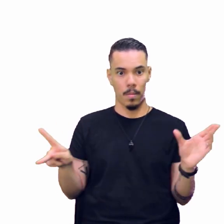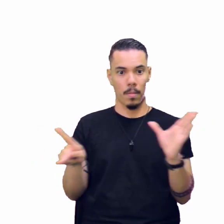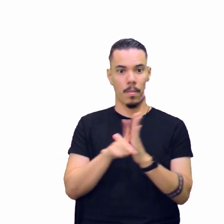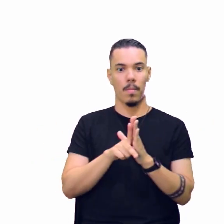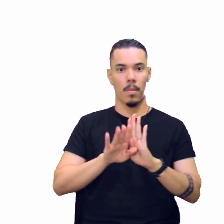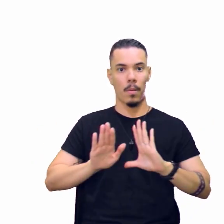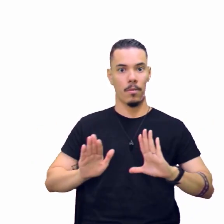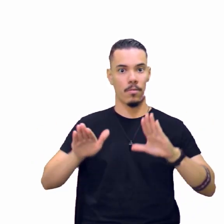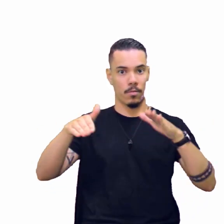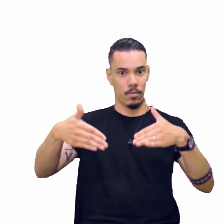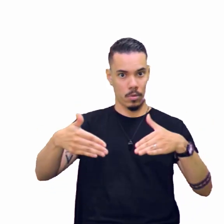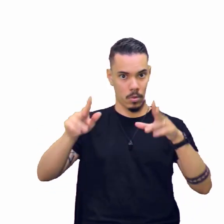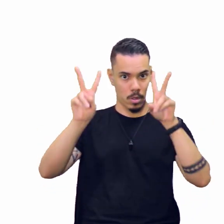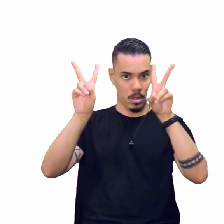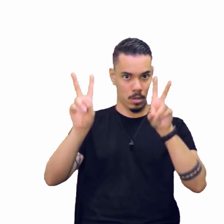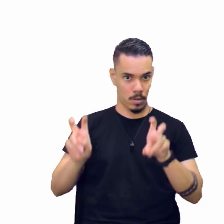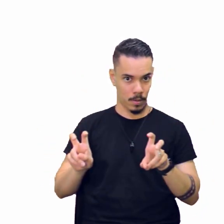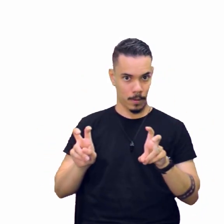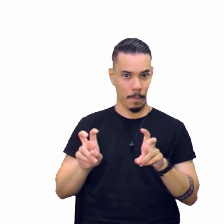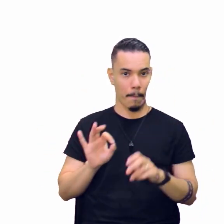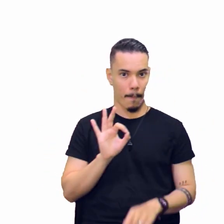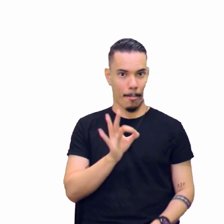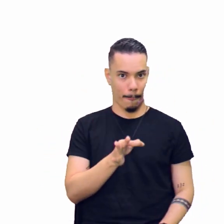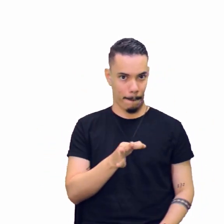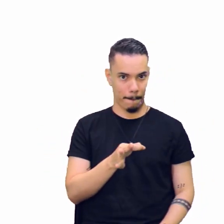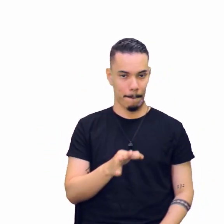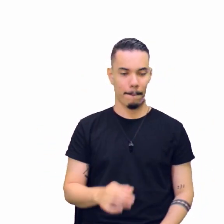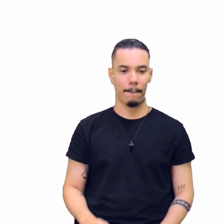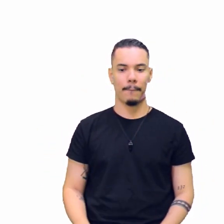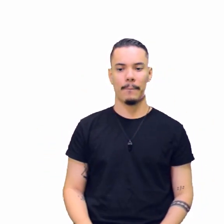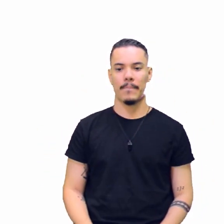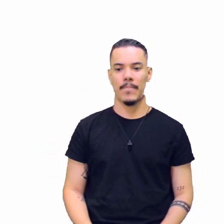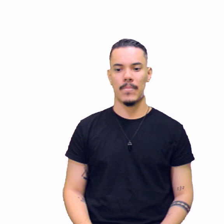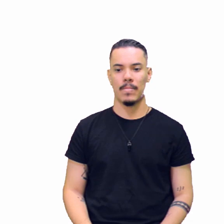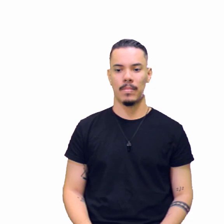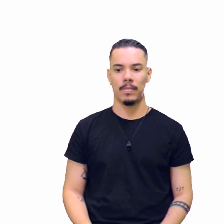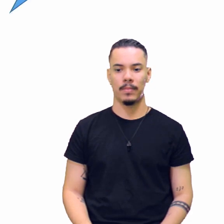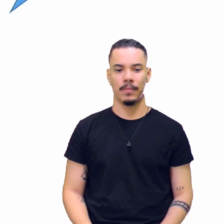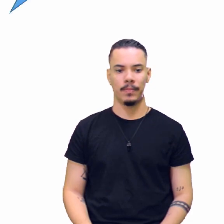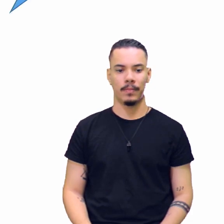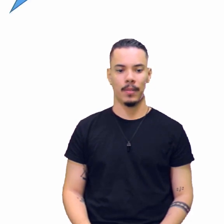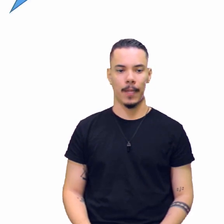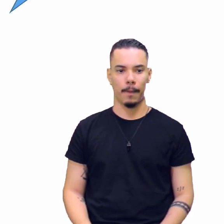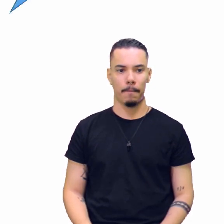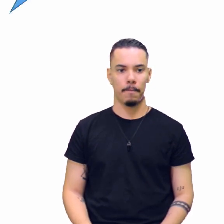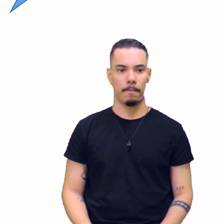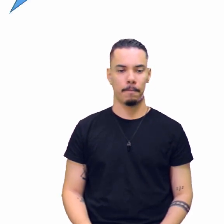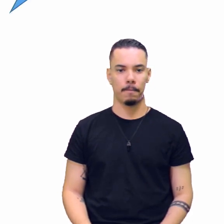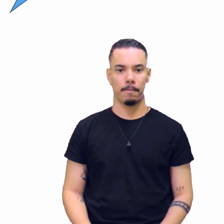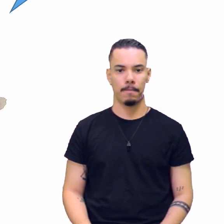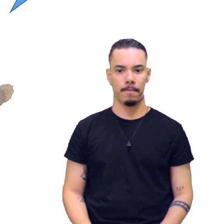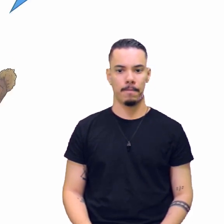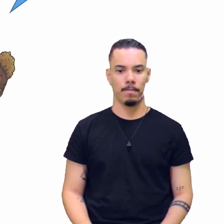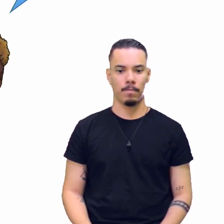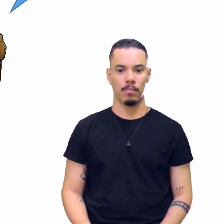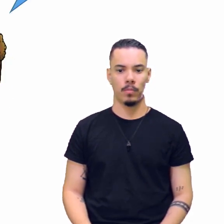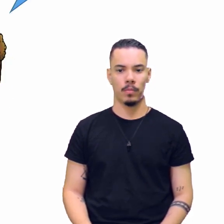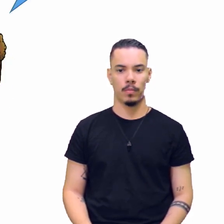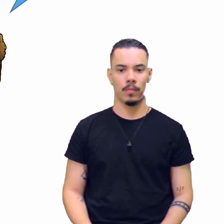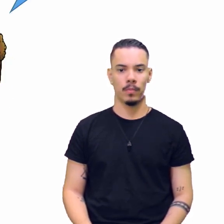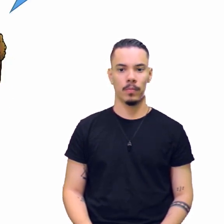determinado assunto. Beleza? Então, vamos lá, amadinhos. Aqui,